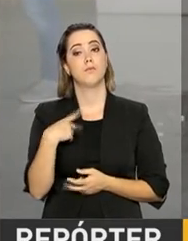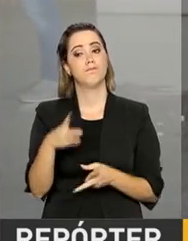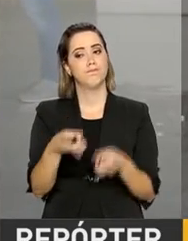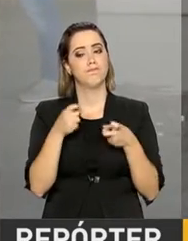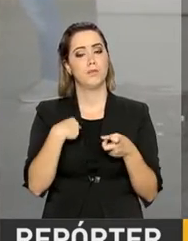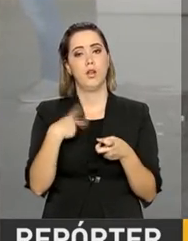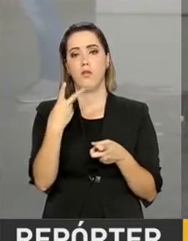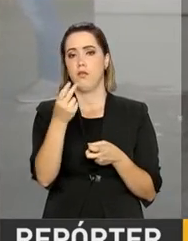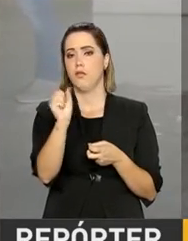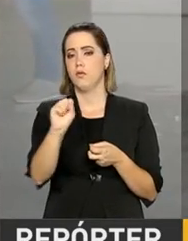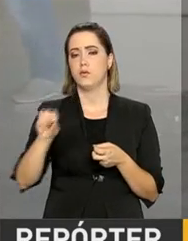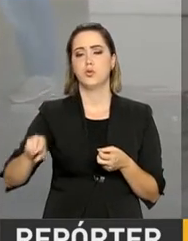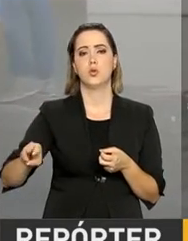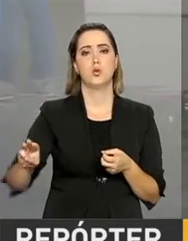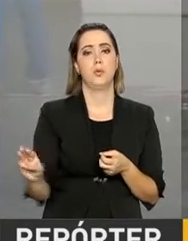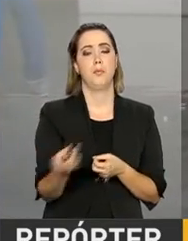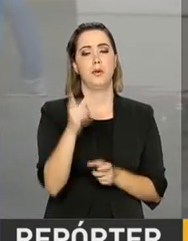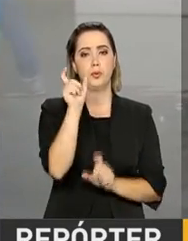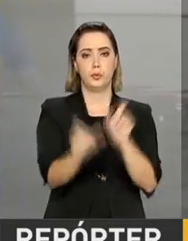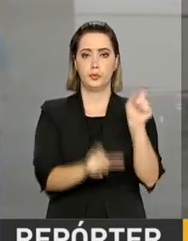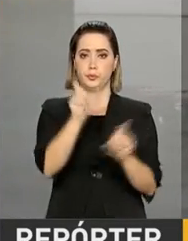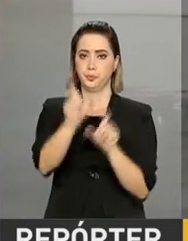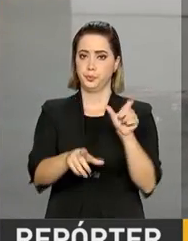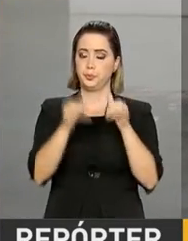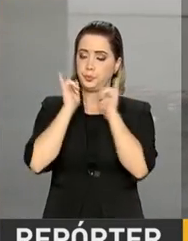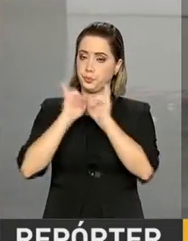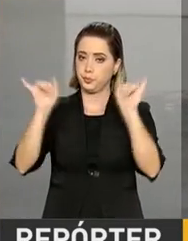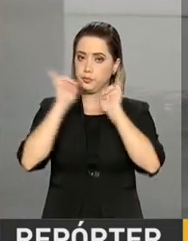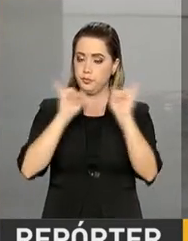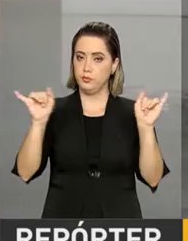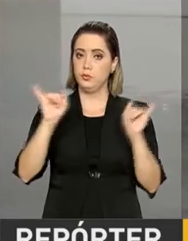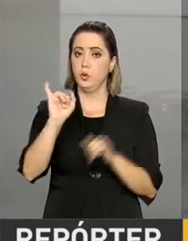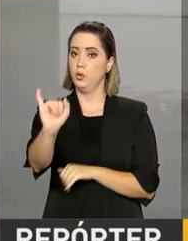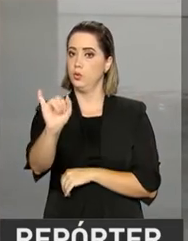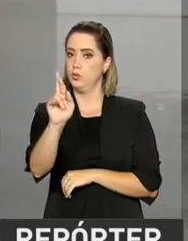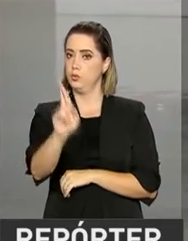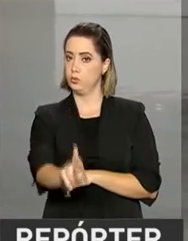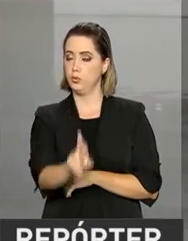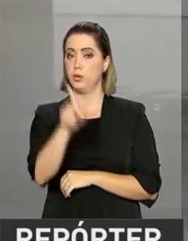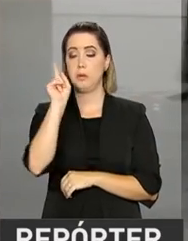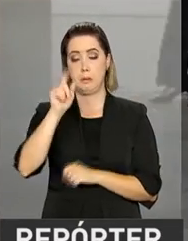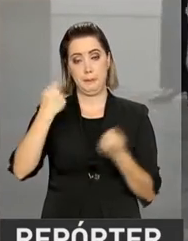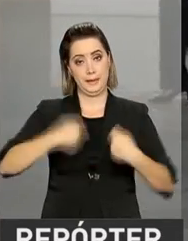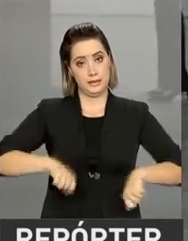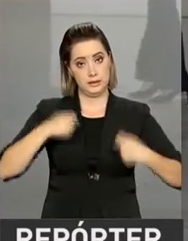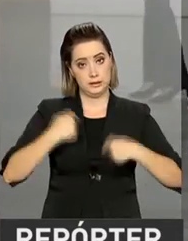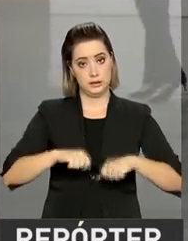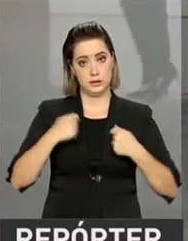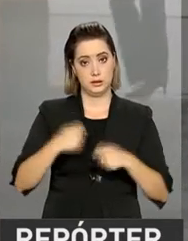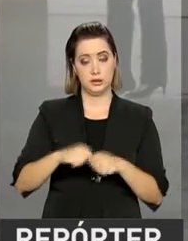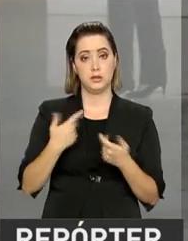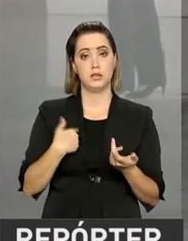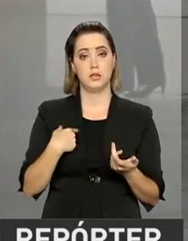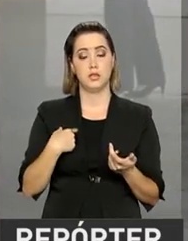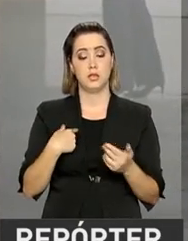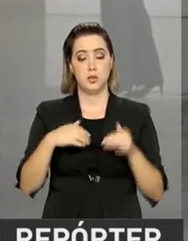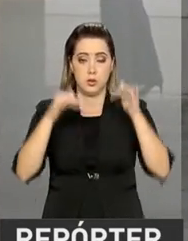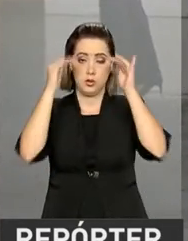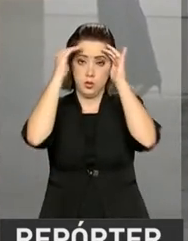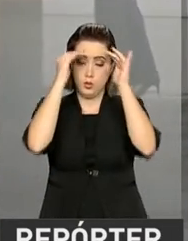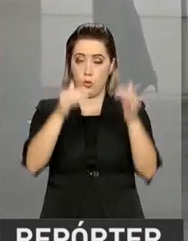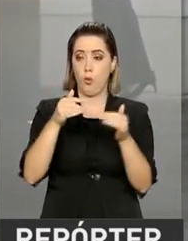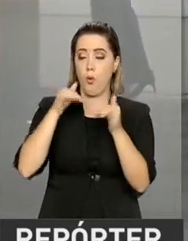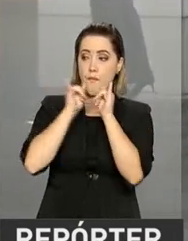milhões e 300 mil pessoas devem fazer a declaração do imposto de renda é obrigado a prestar contas com o leão quem teve